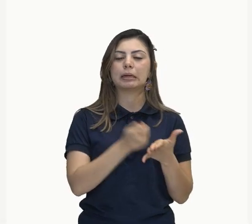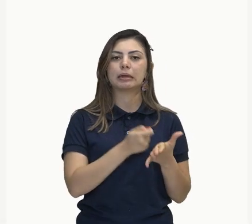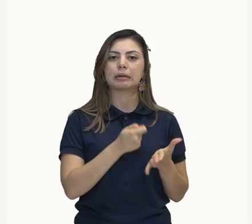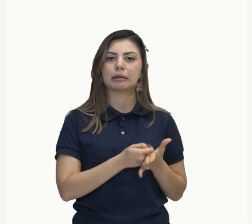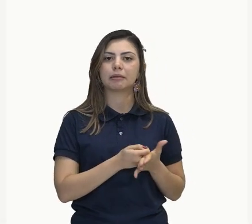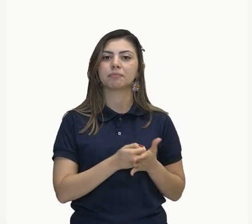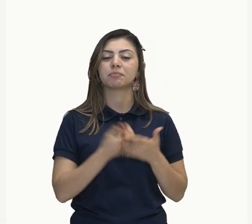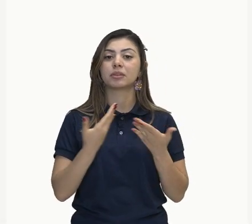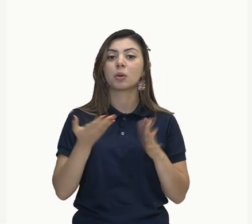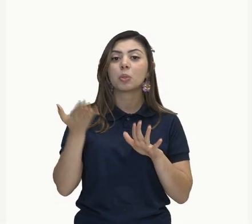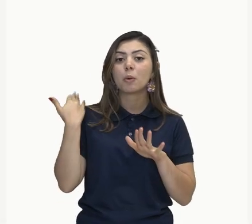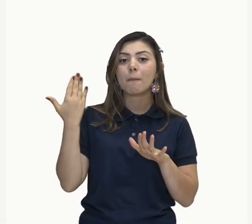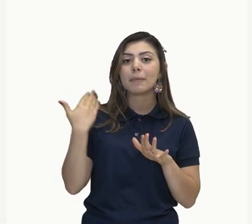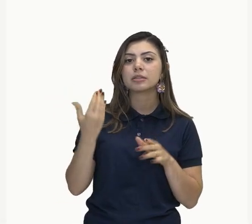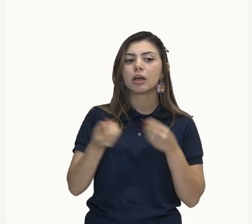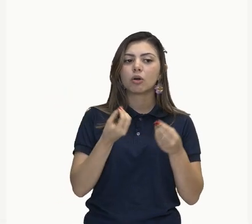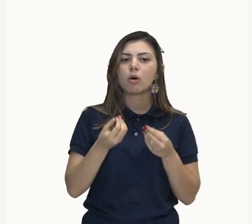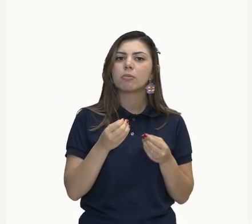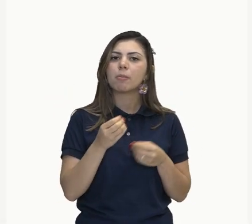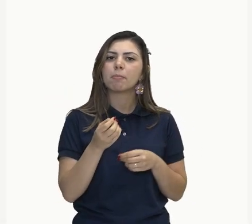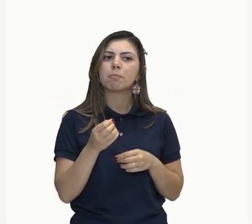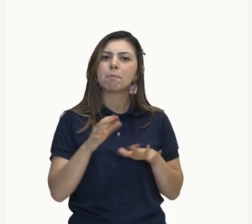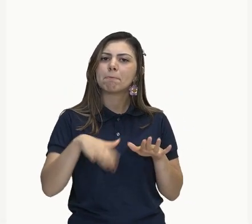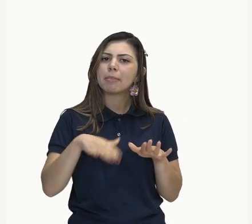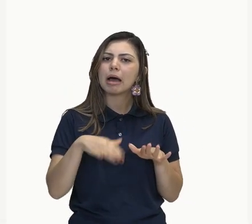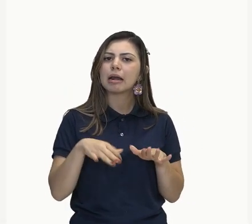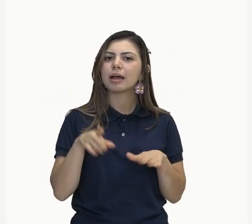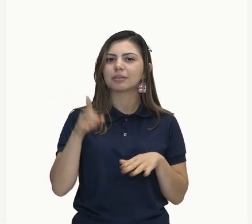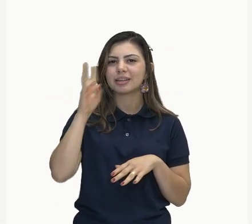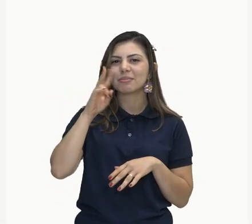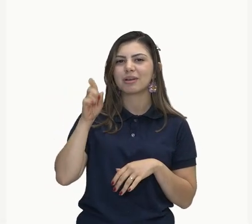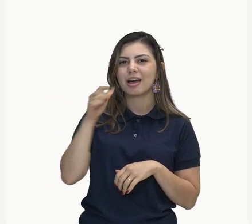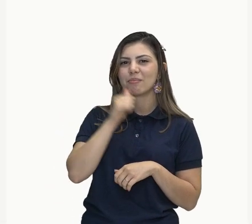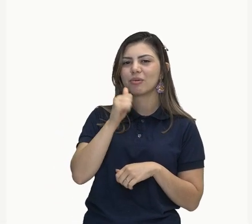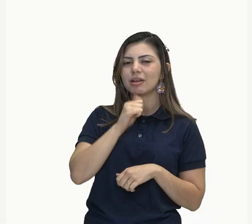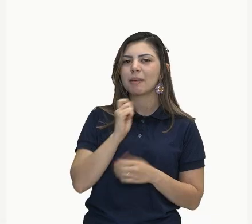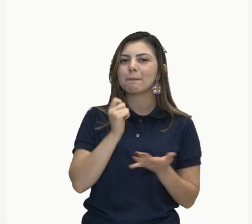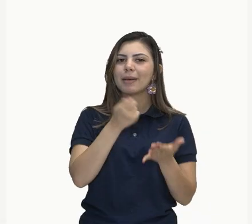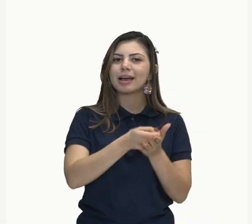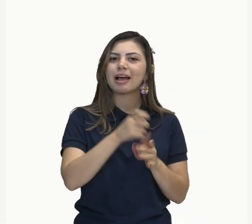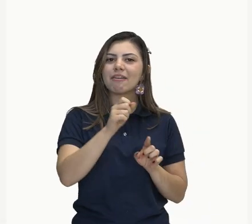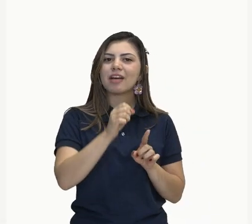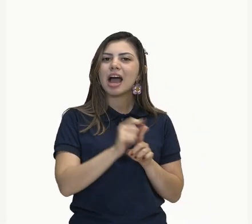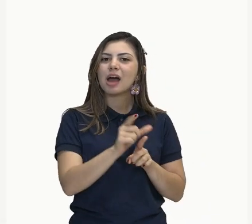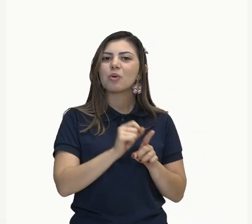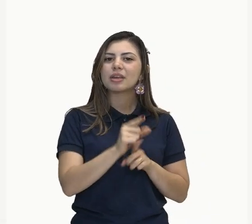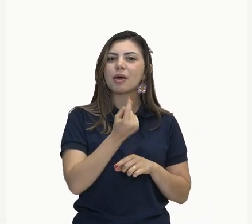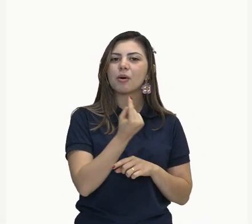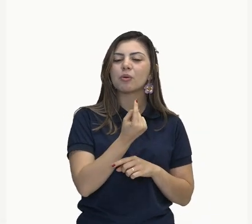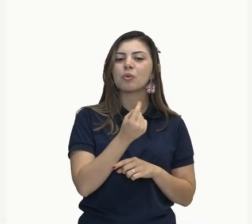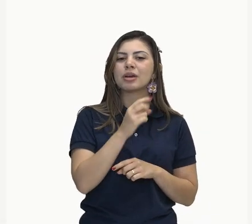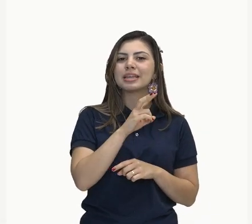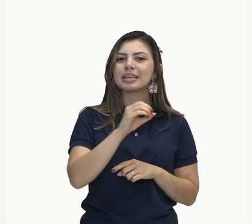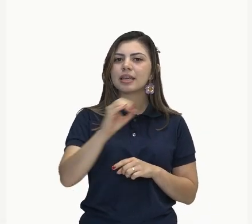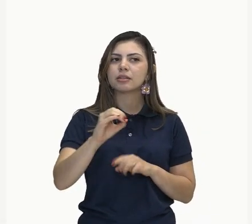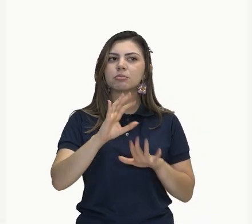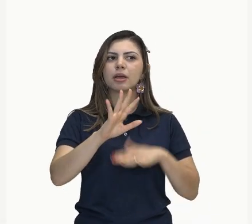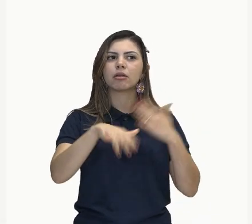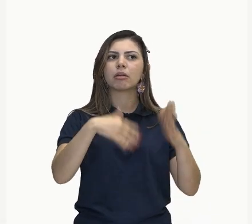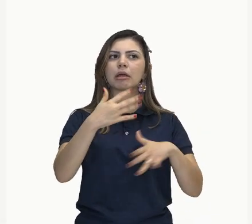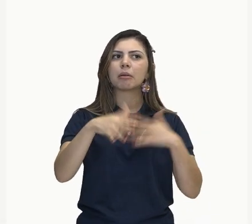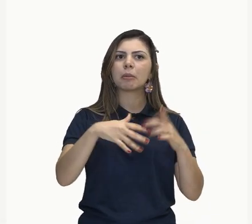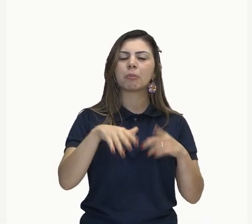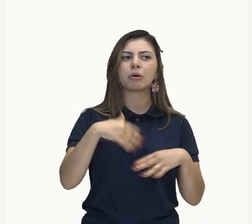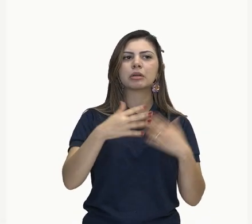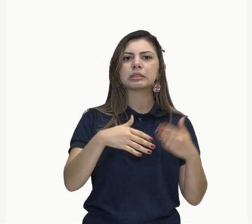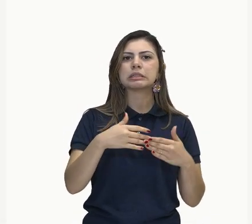um local tinha um valor mais baixo, como no exemplo da Dona Maria, de R$ 500, passou-se ao longo do tempo ficar cada vez mais caro, a um